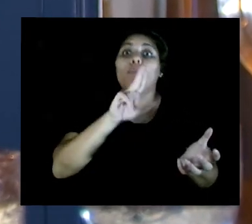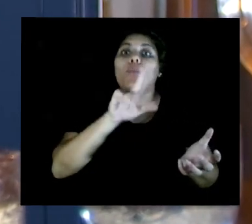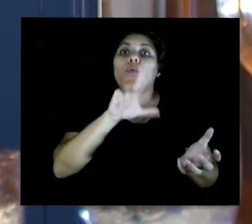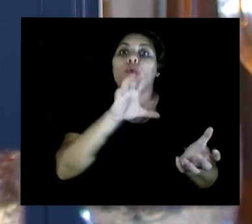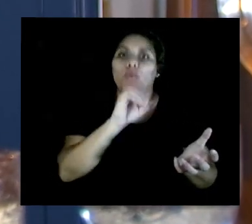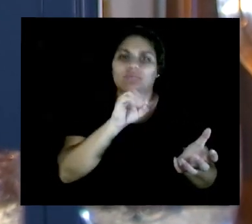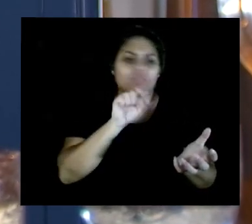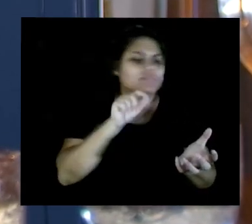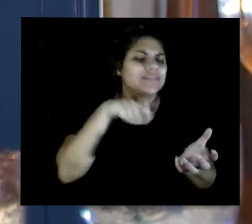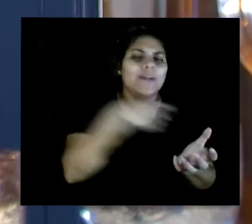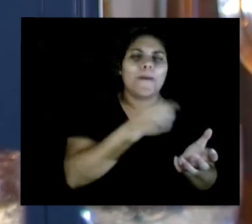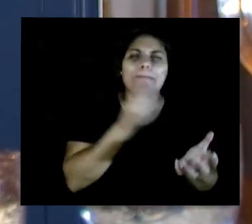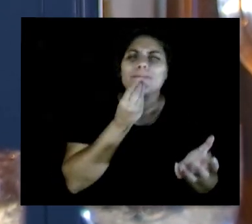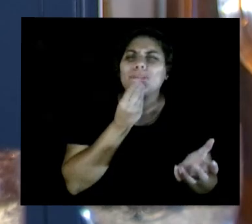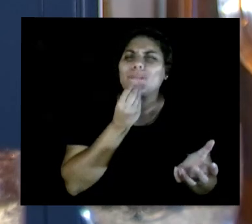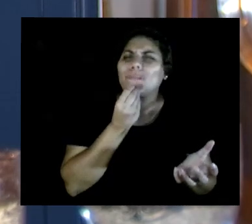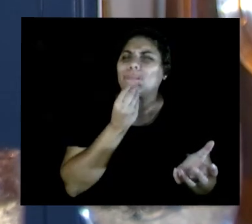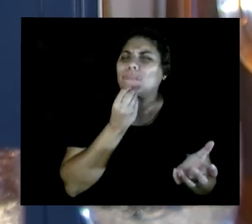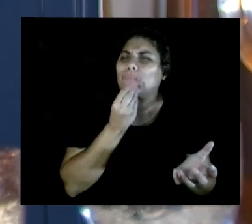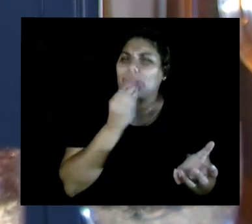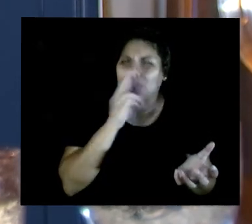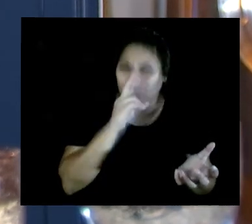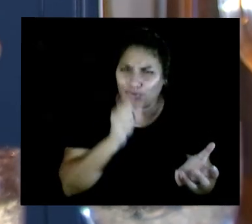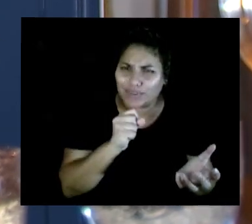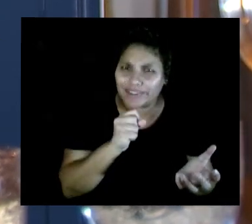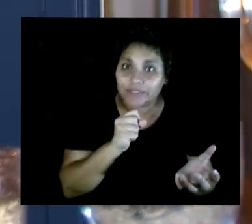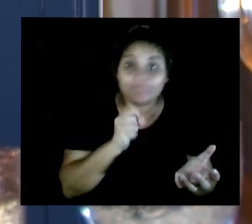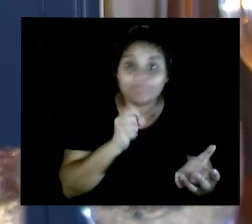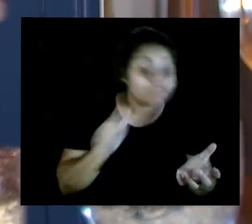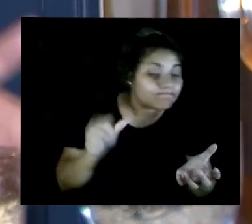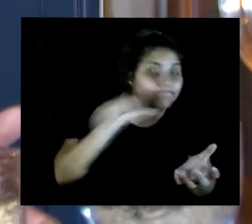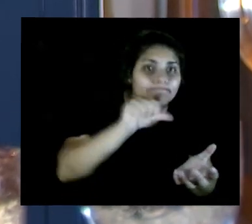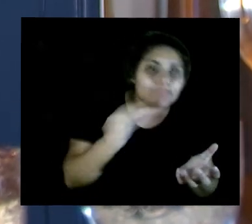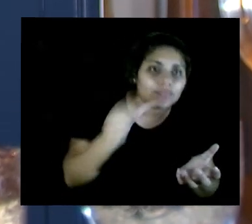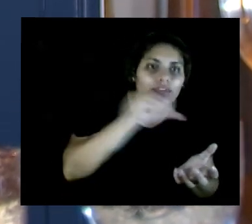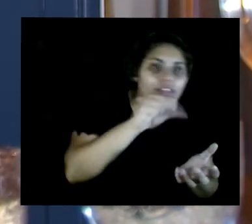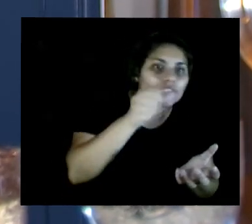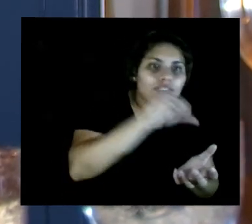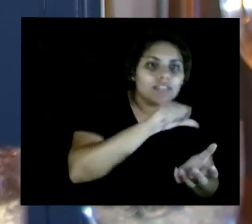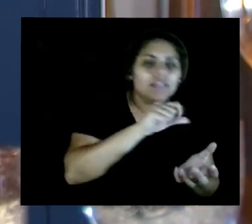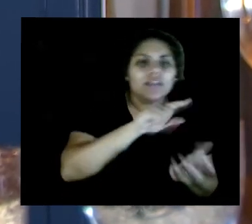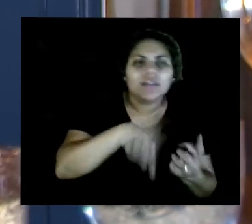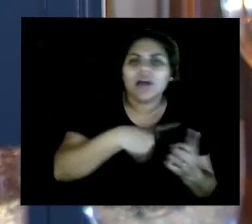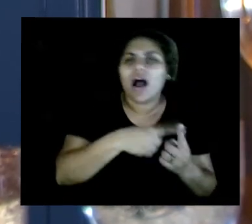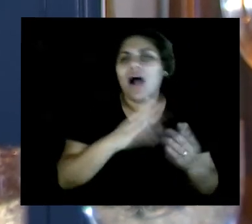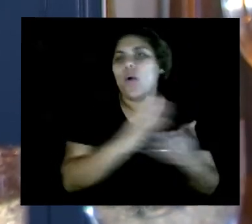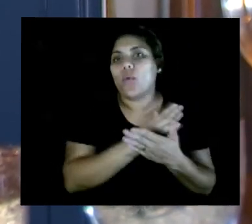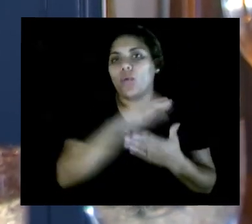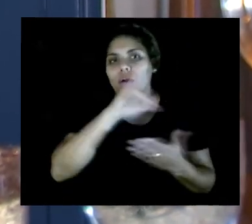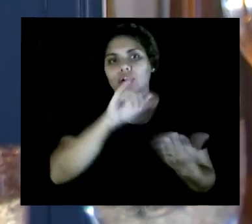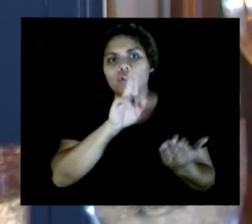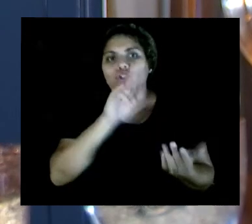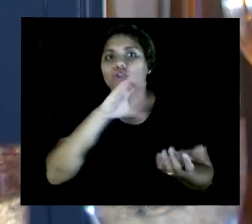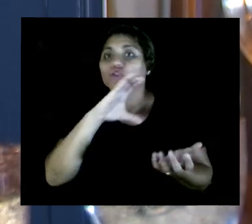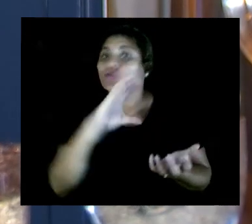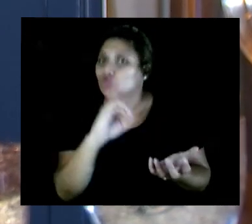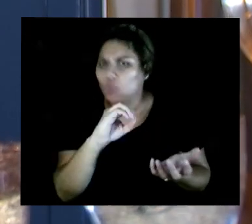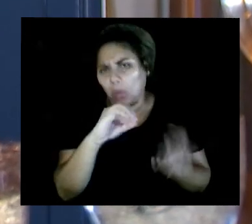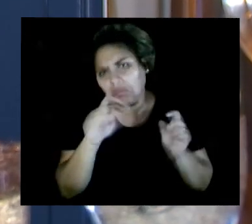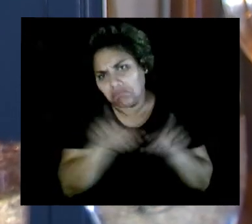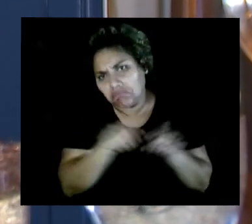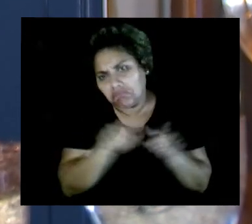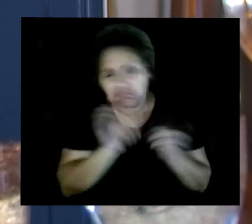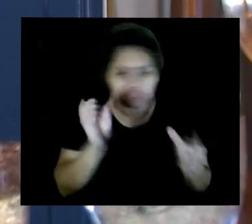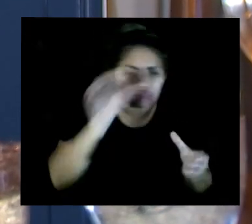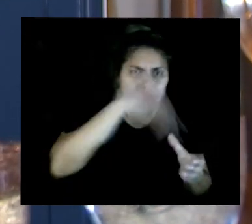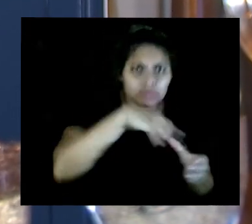nossa cerveja, né? Para algumas outras cervejas nós vamos colocar adjunto ali em parte da fervura. Esse mosto,